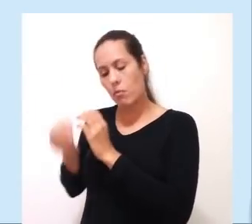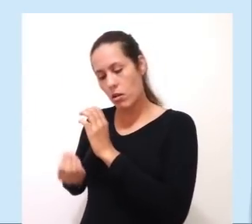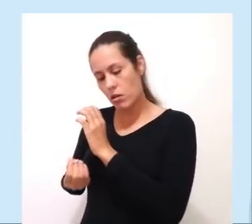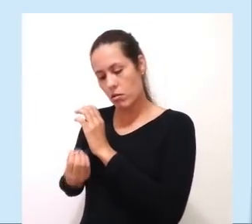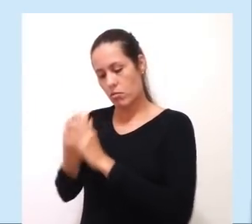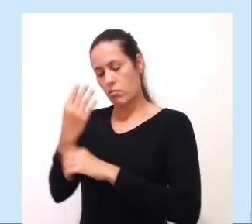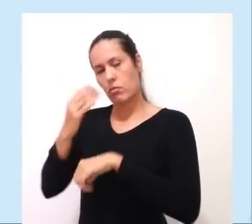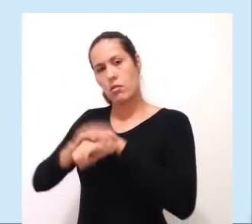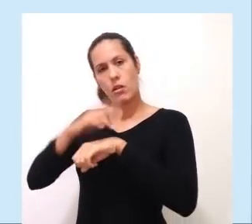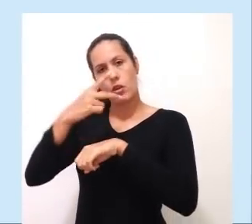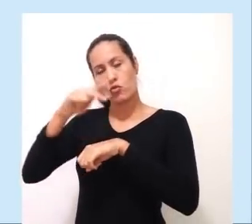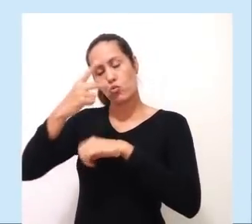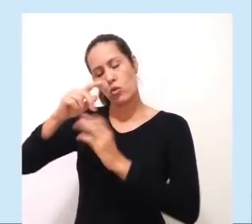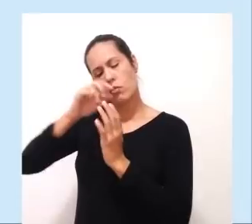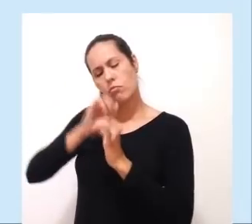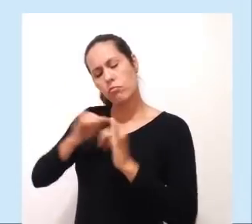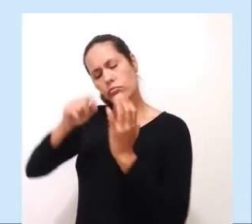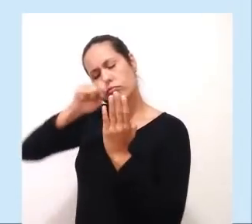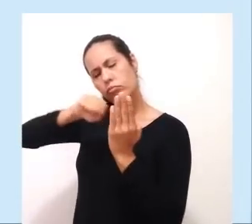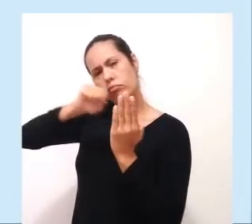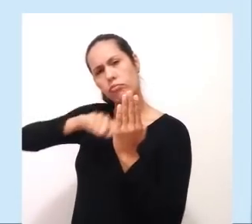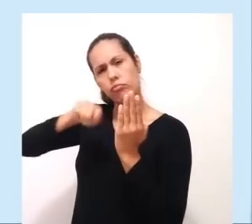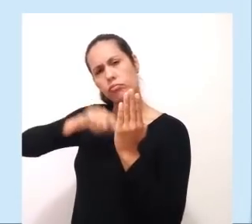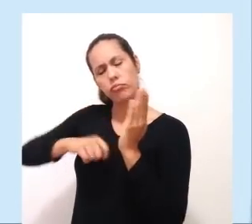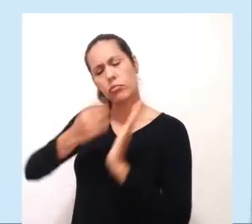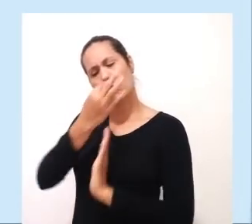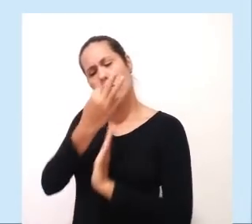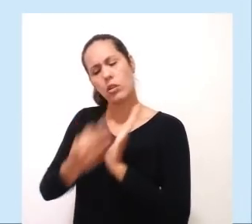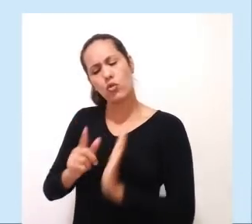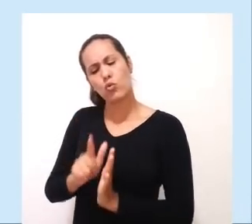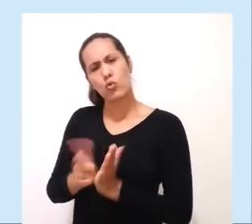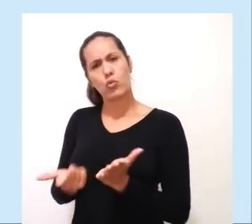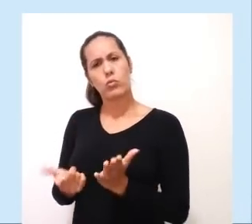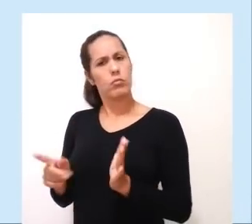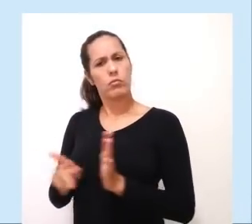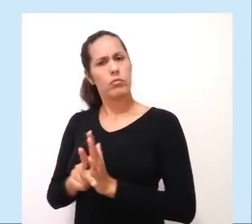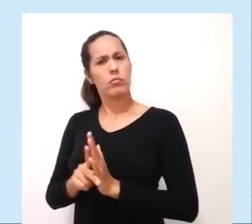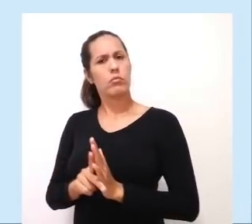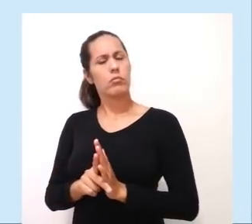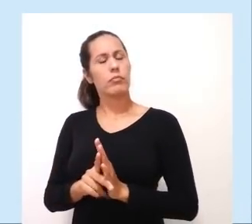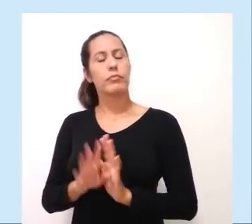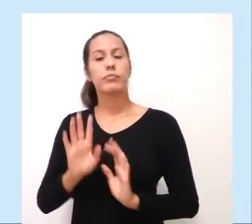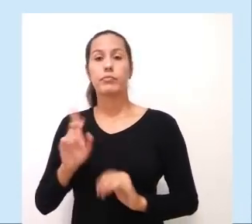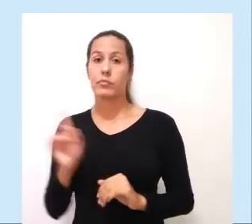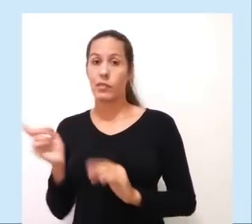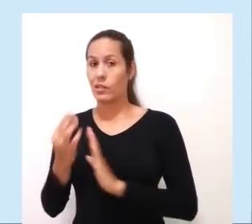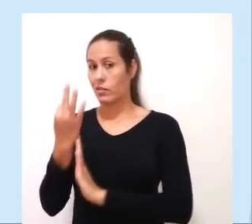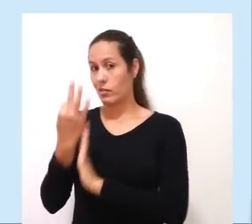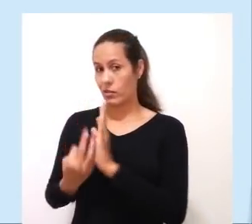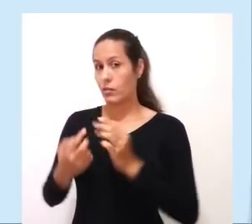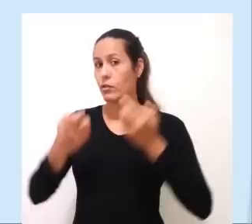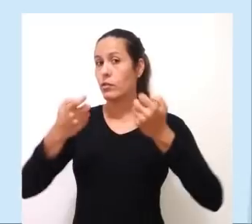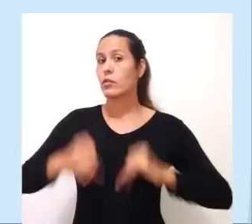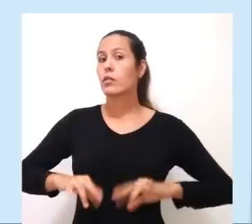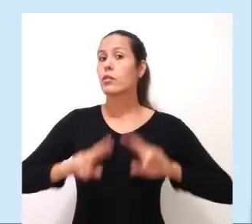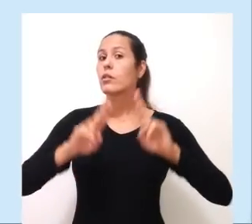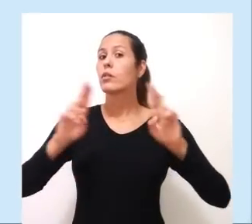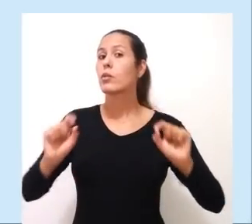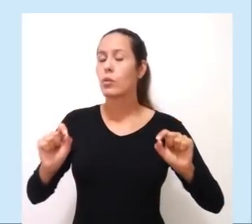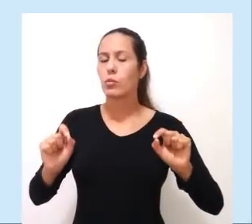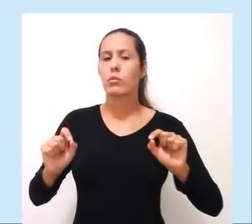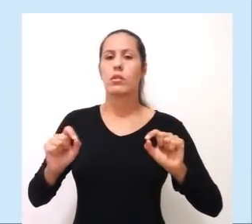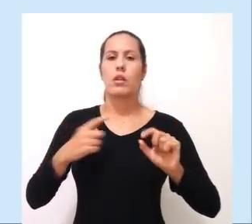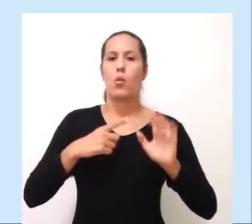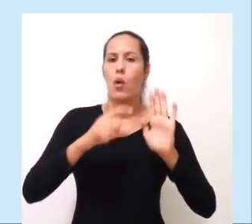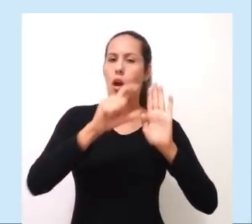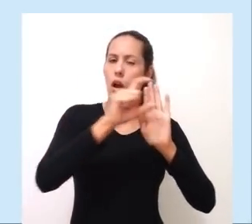sua notícia. Saber construir, certo, o seu texto jornalístico. Esse texto que eu falei justamente que ele tem